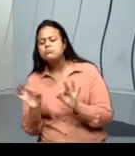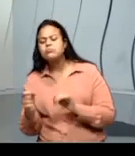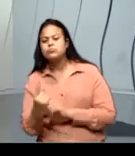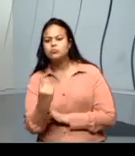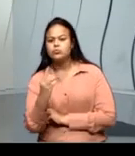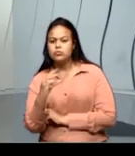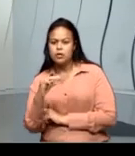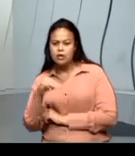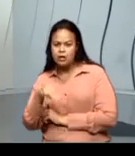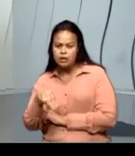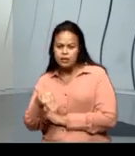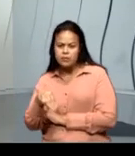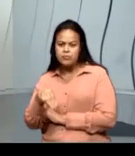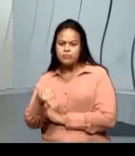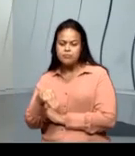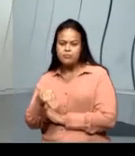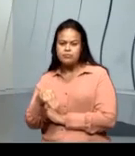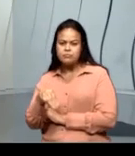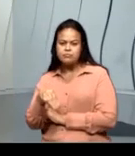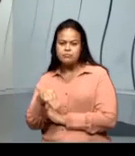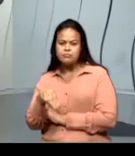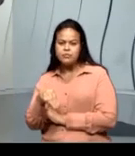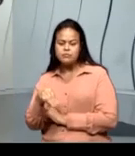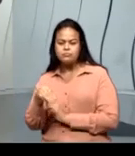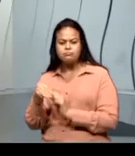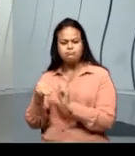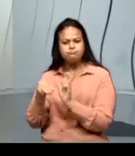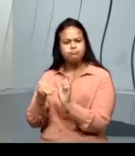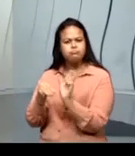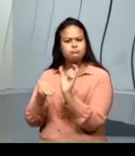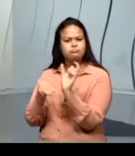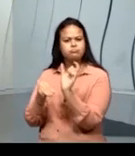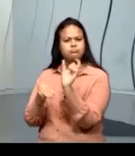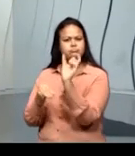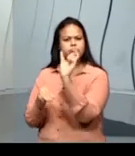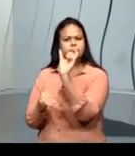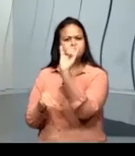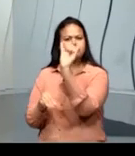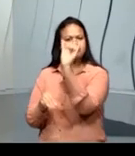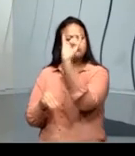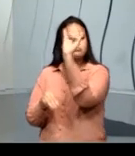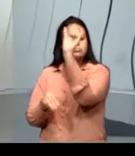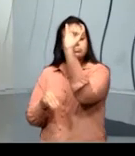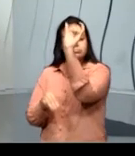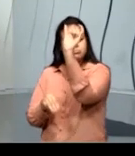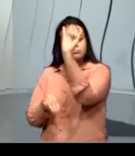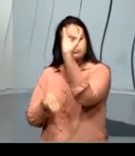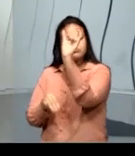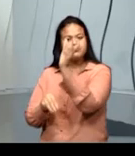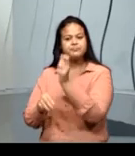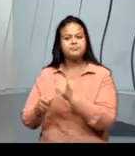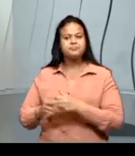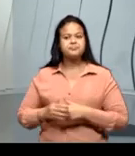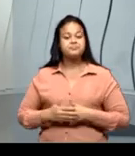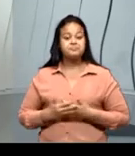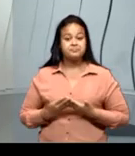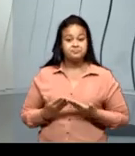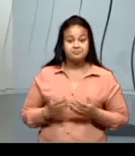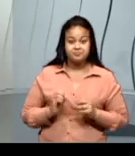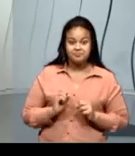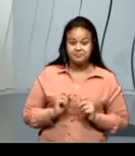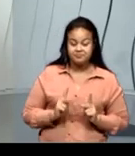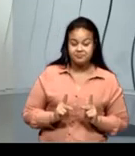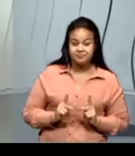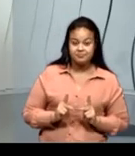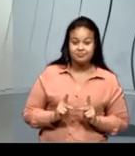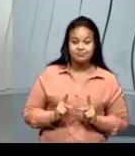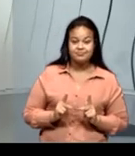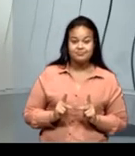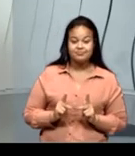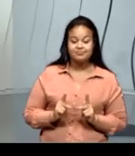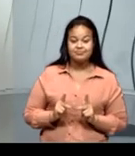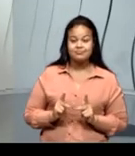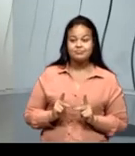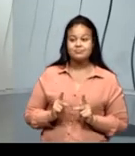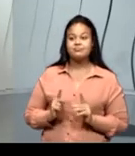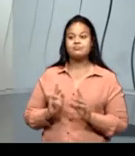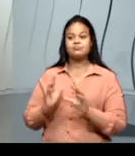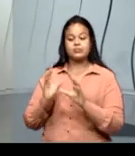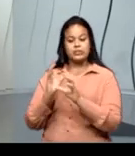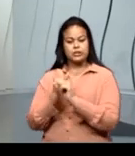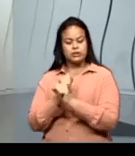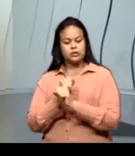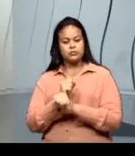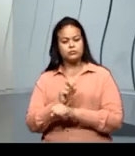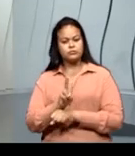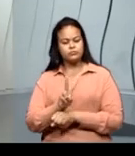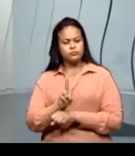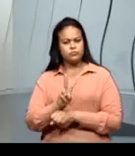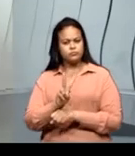centímetro para cada parte desse quadradinho. Ok. Ao fazer a resolução da questão